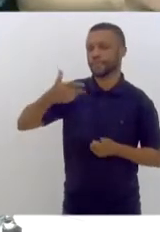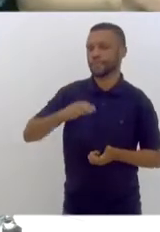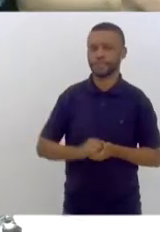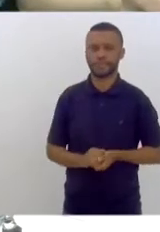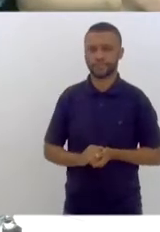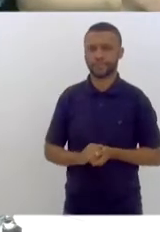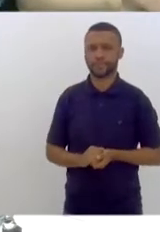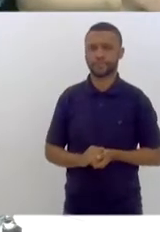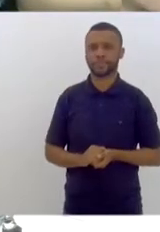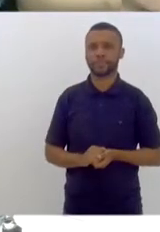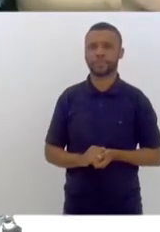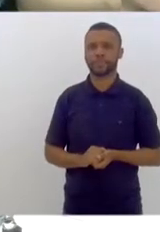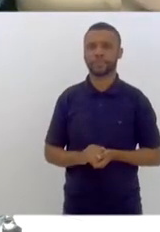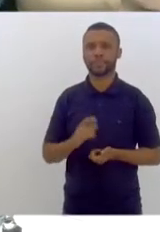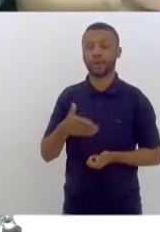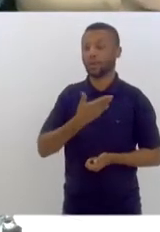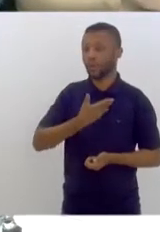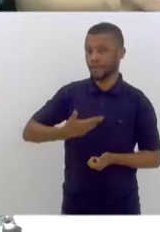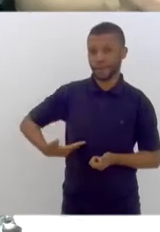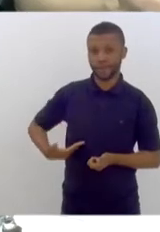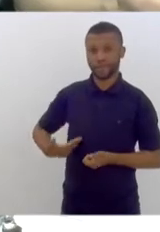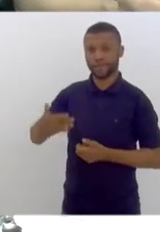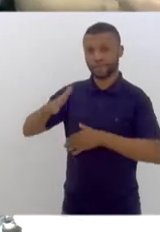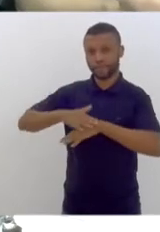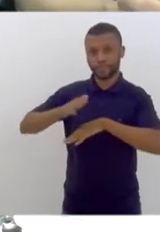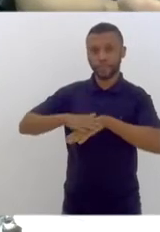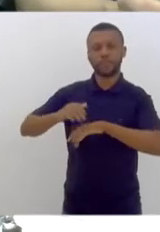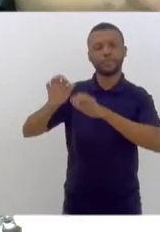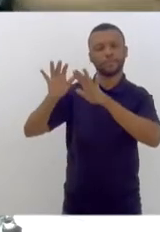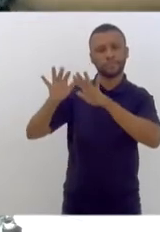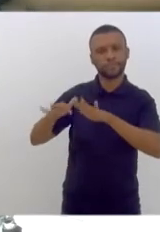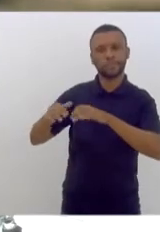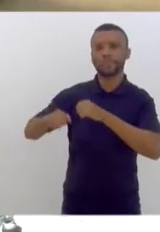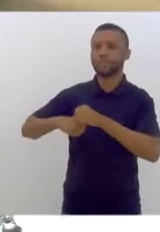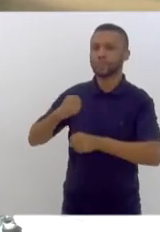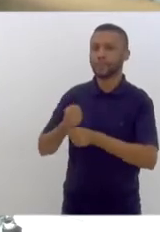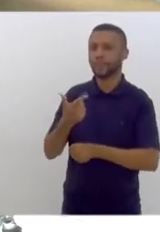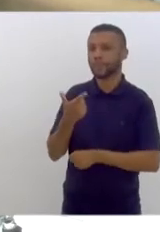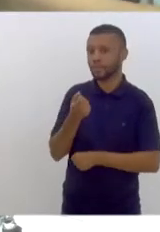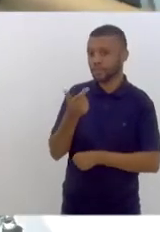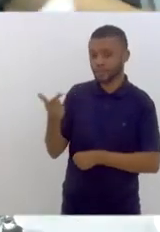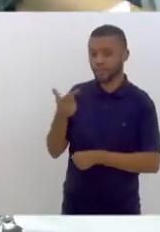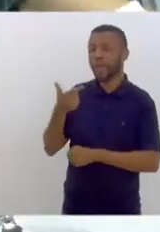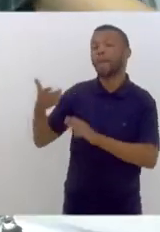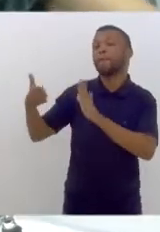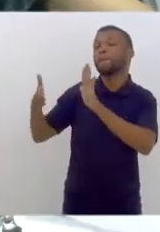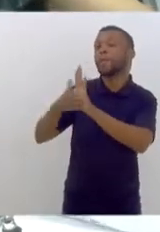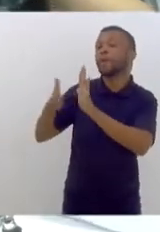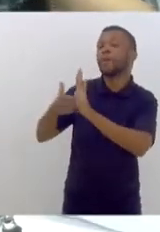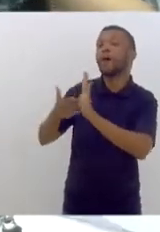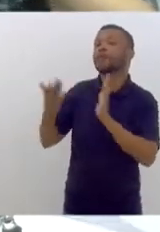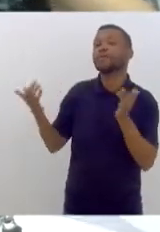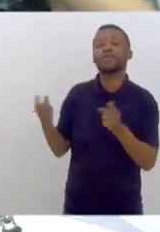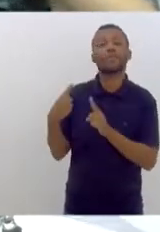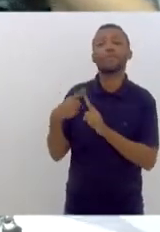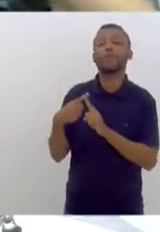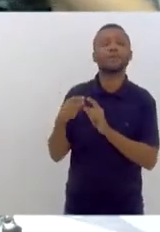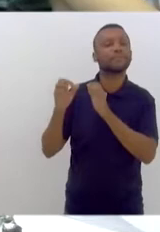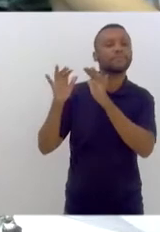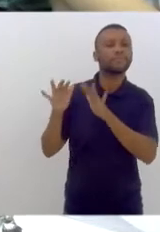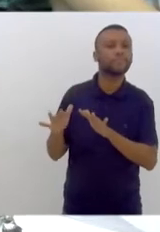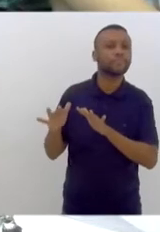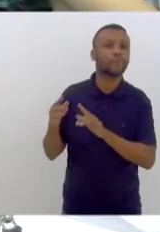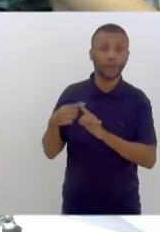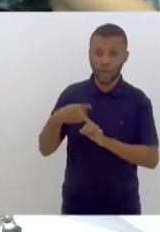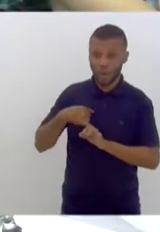Poder Executivo encaminhará no presente exercício de 22 propostas. Por que, que eu escrevi isso? Porque eu não tinha